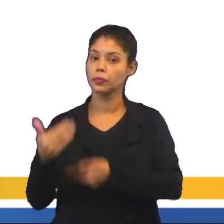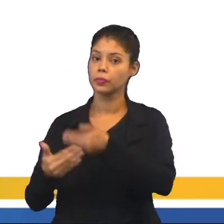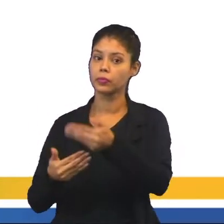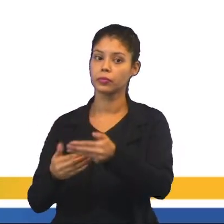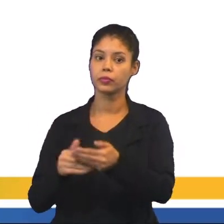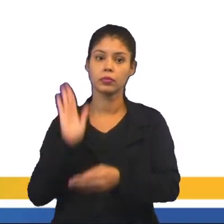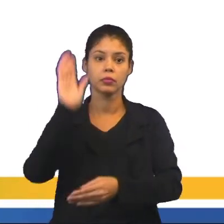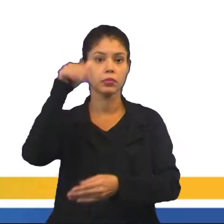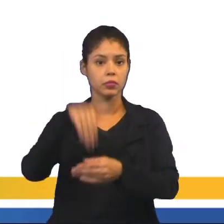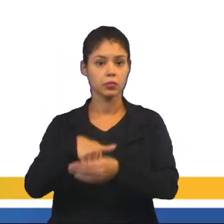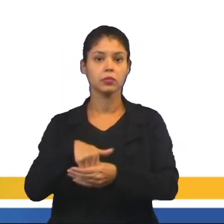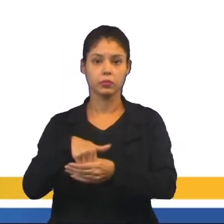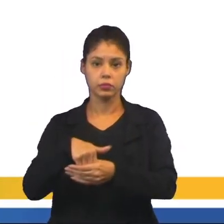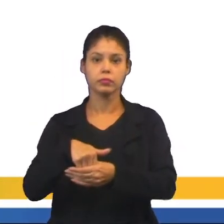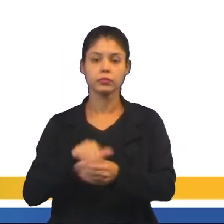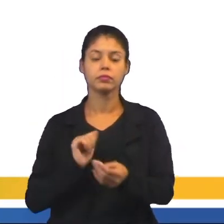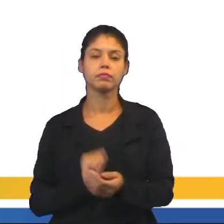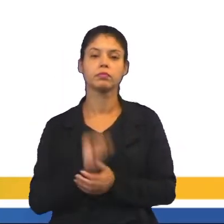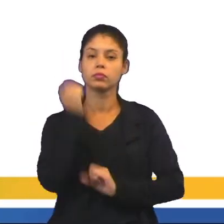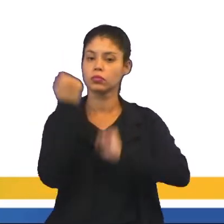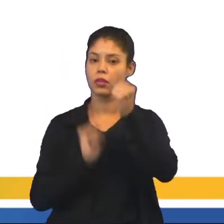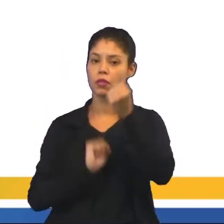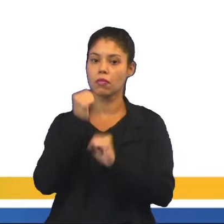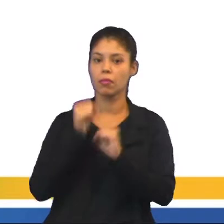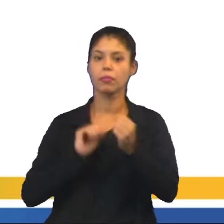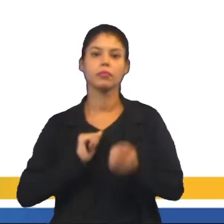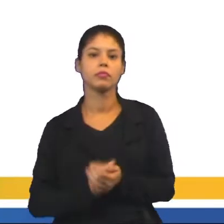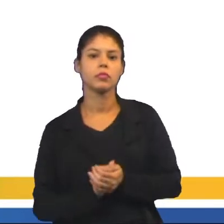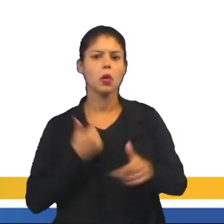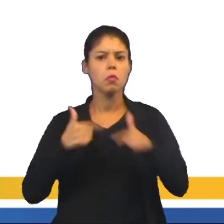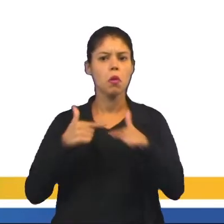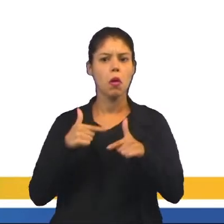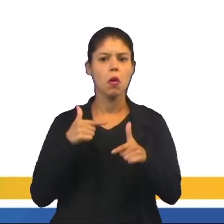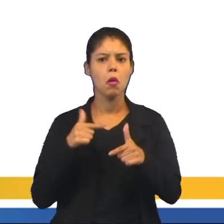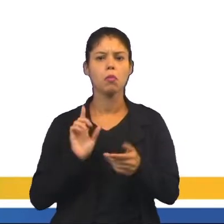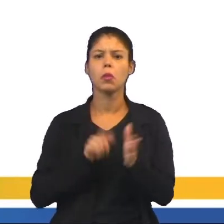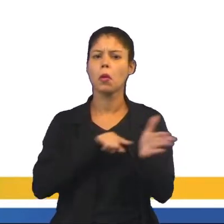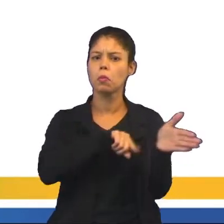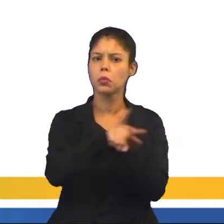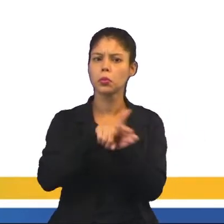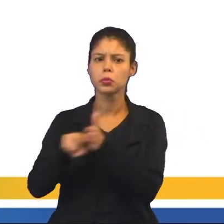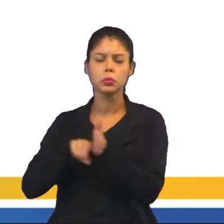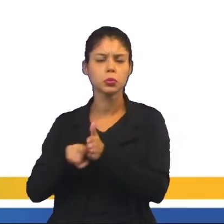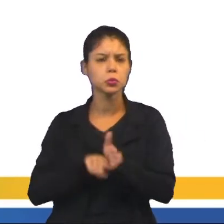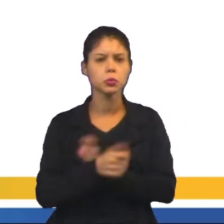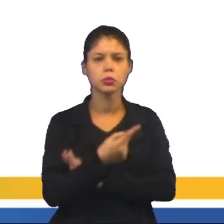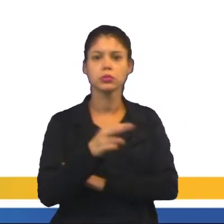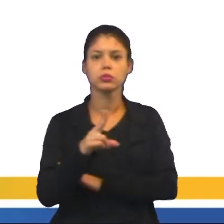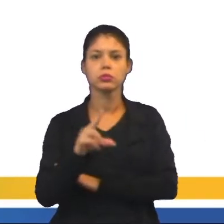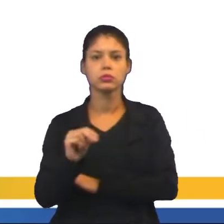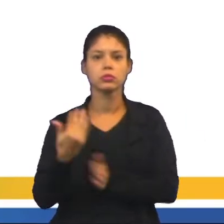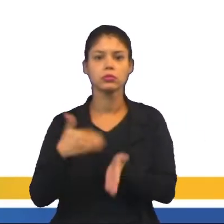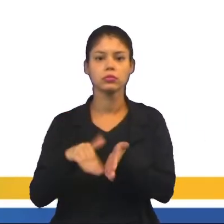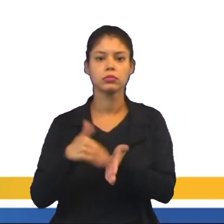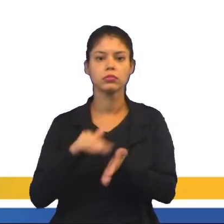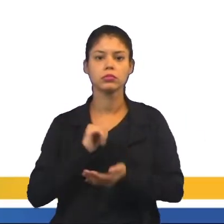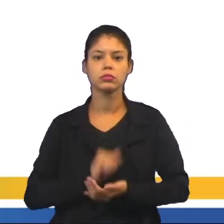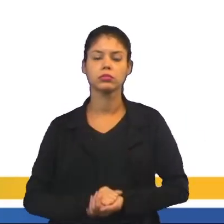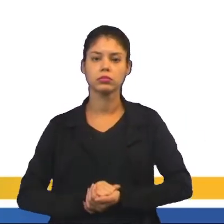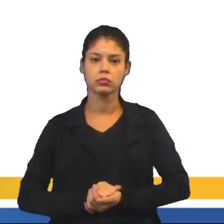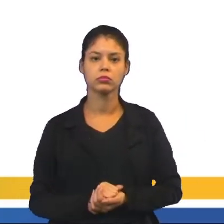as eleições do conselho de uma fábrica, um trabalhador decidiu realizar uma pesquisa com